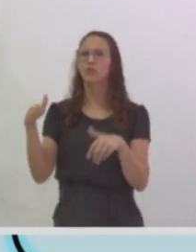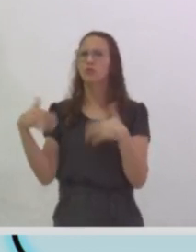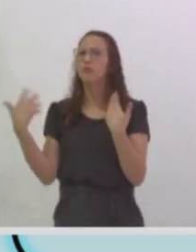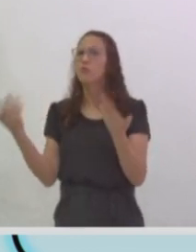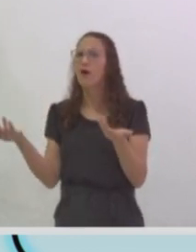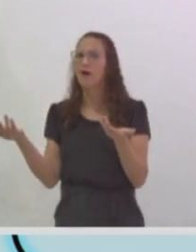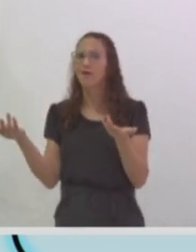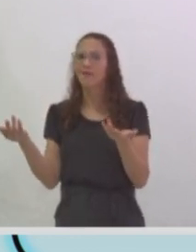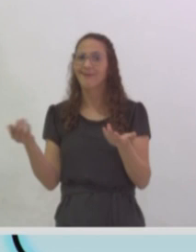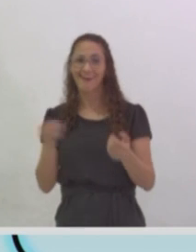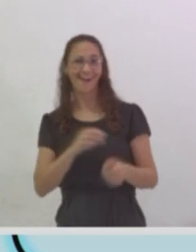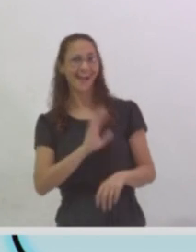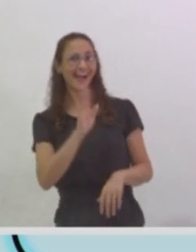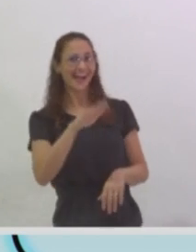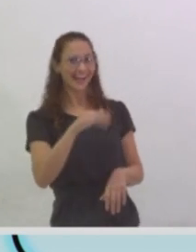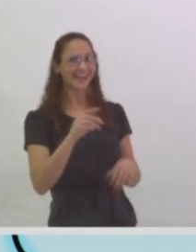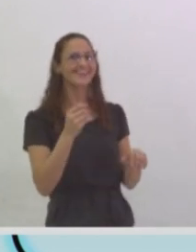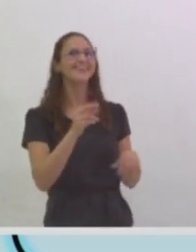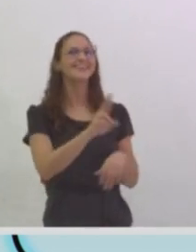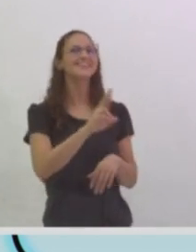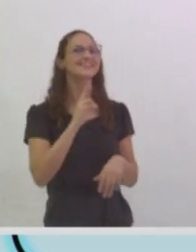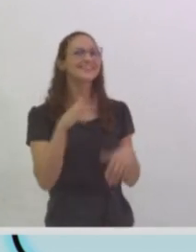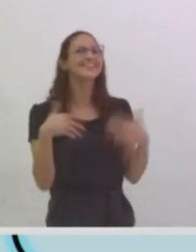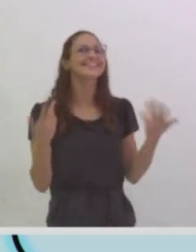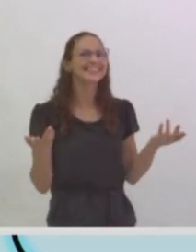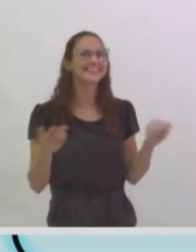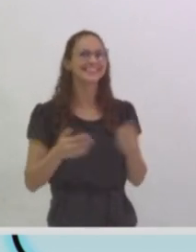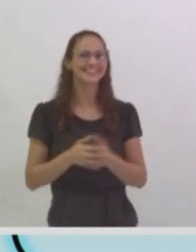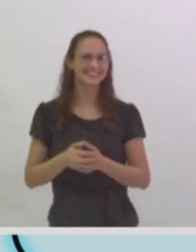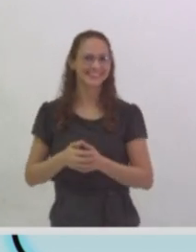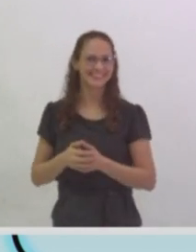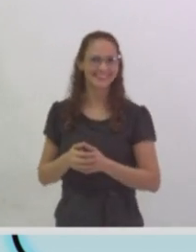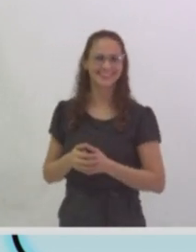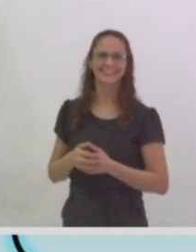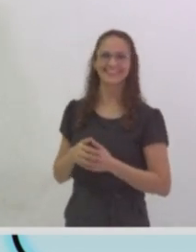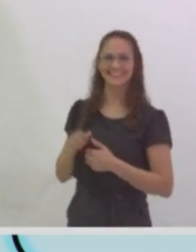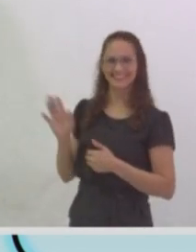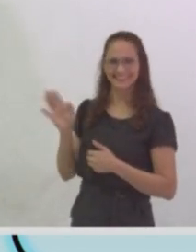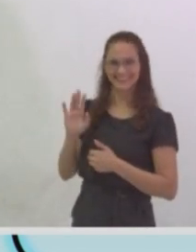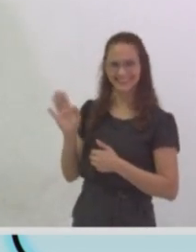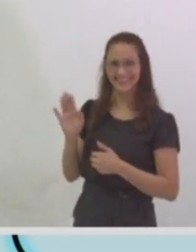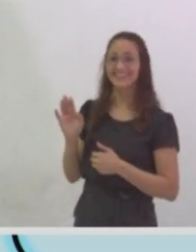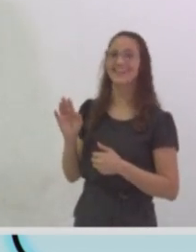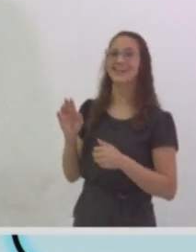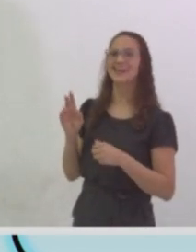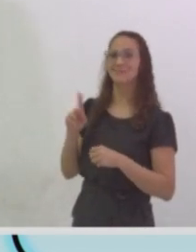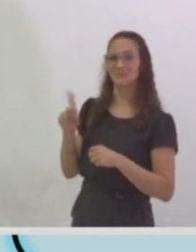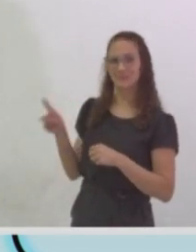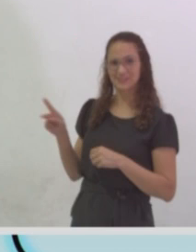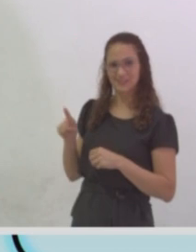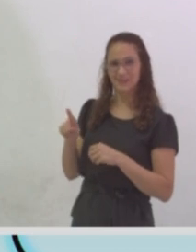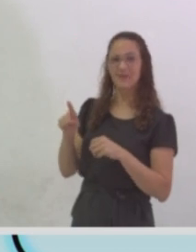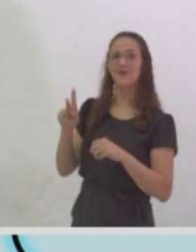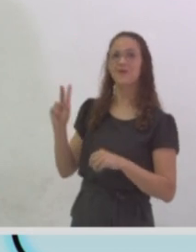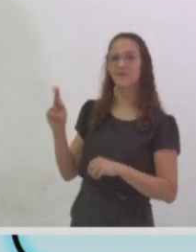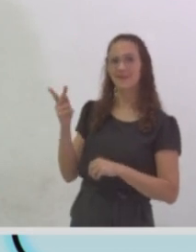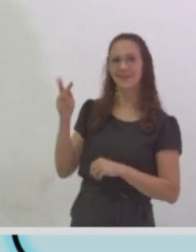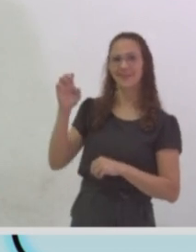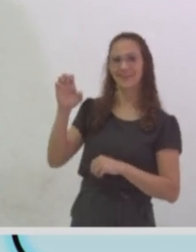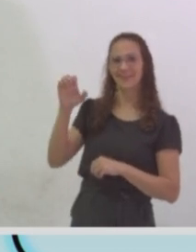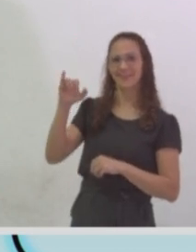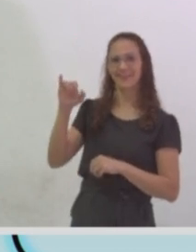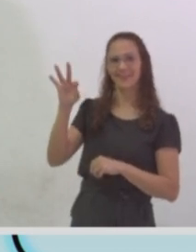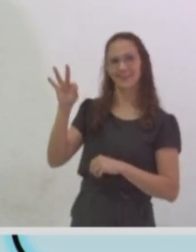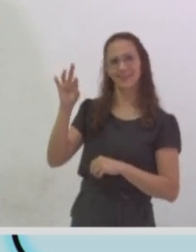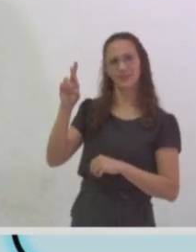apareceu um aqui. Diga, minha querida. Professor Jorge, o Heitor trocava a letra H pela letra